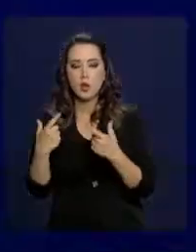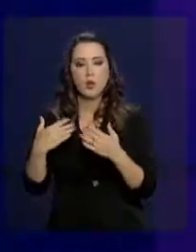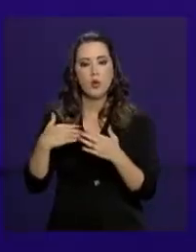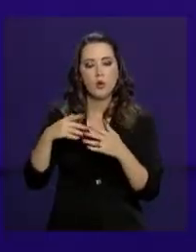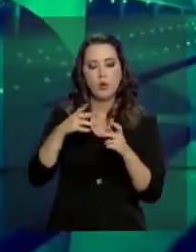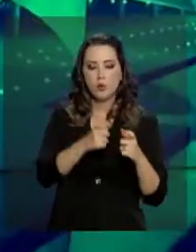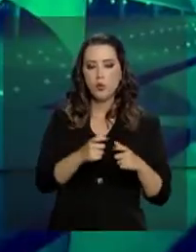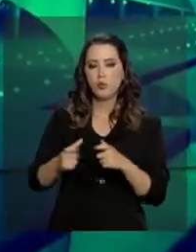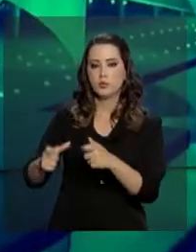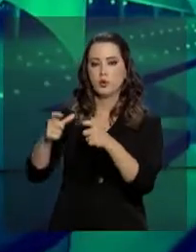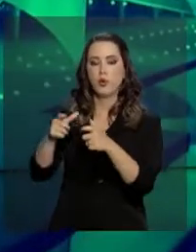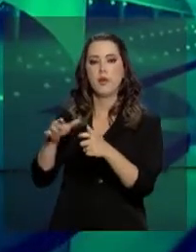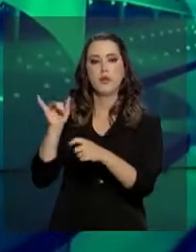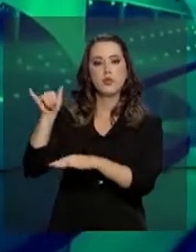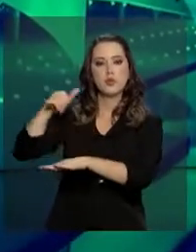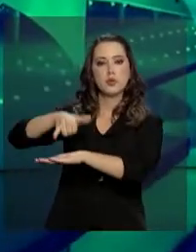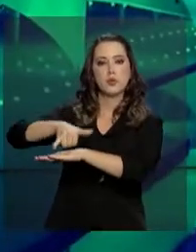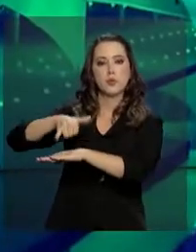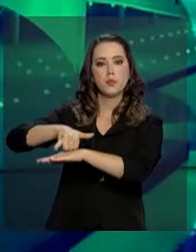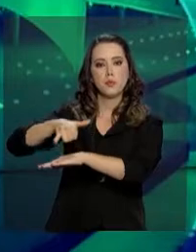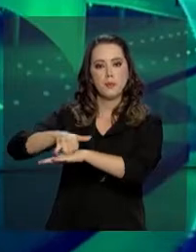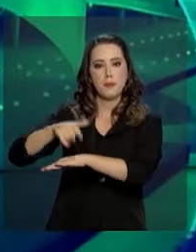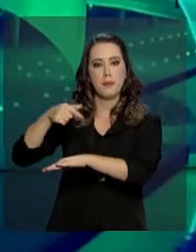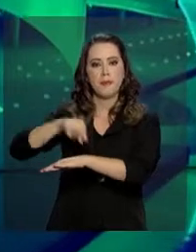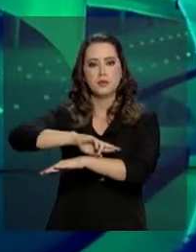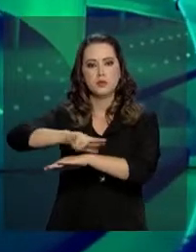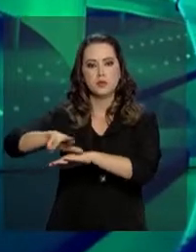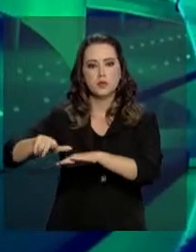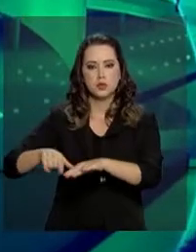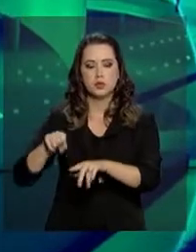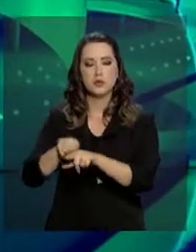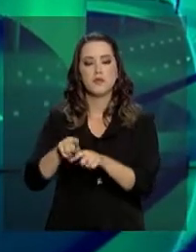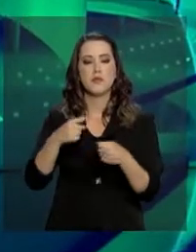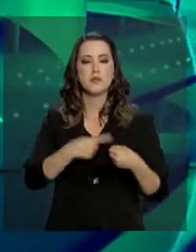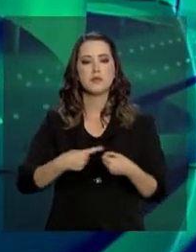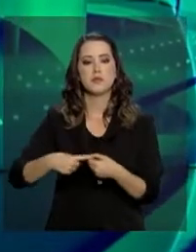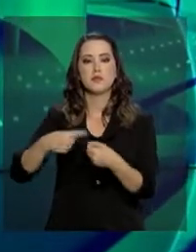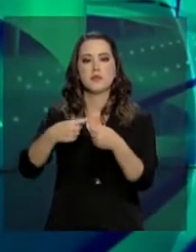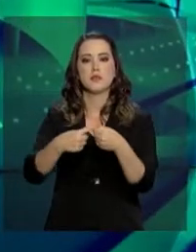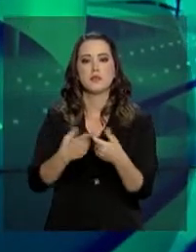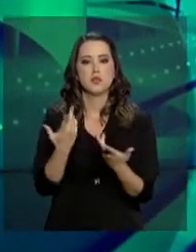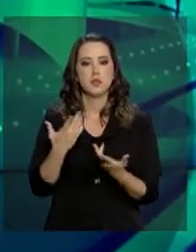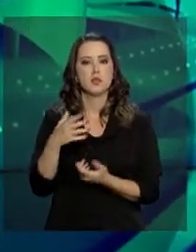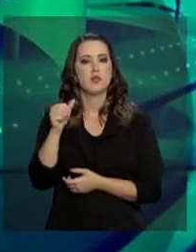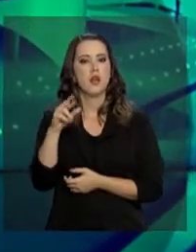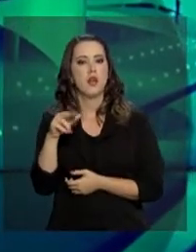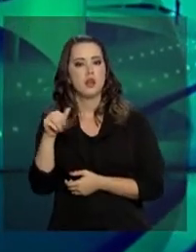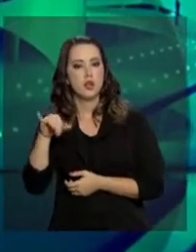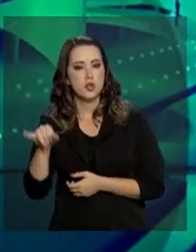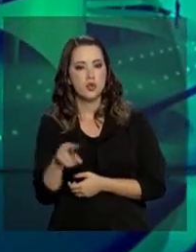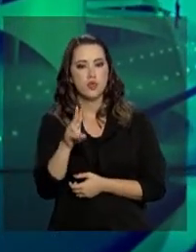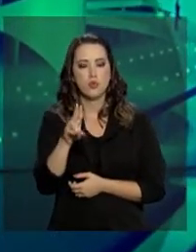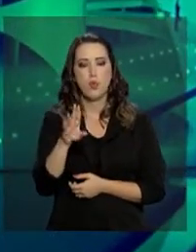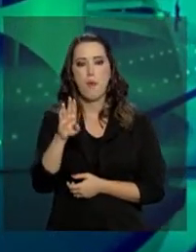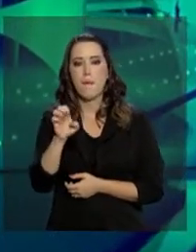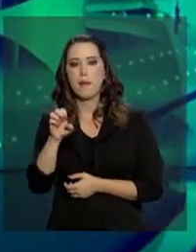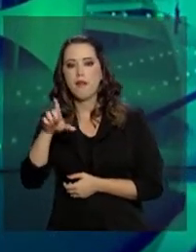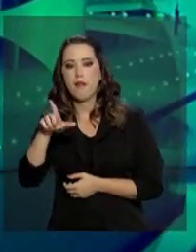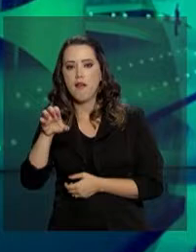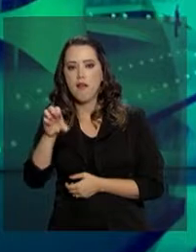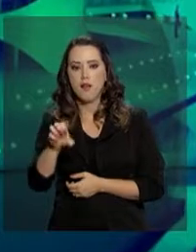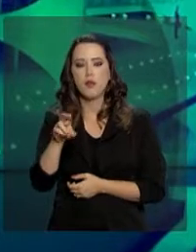alguns aeroportos. Haverá unidades dos tribunais regionais eleitorais instaladas nos aeroportos de Aracaju, Belém,